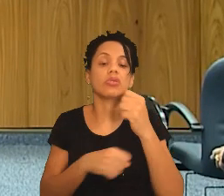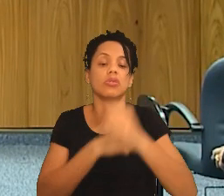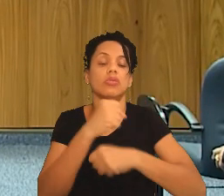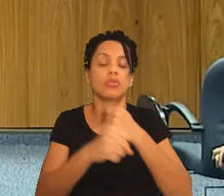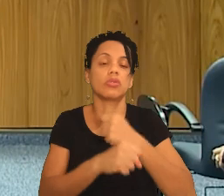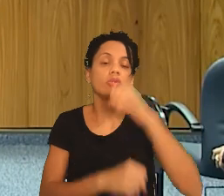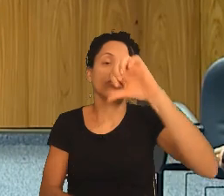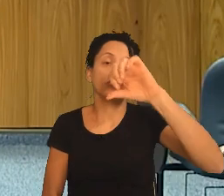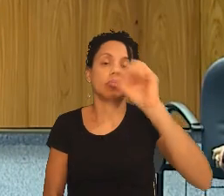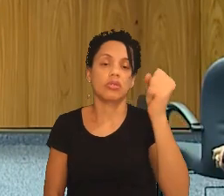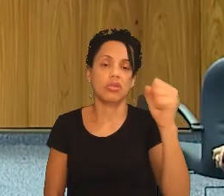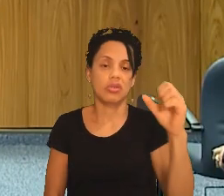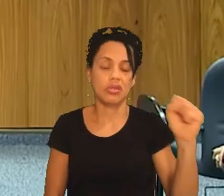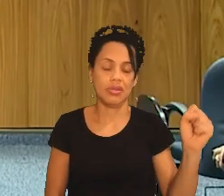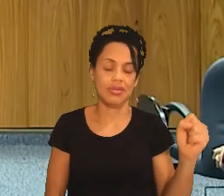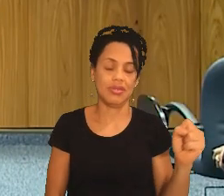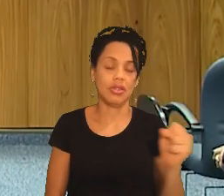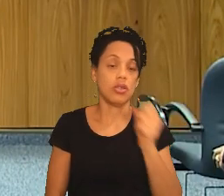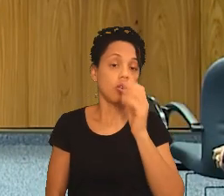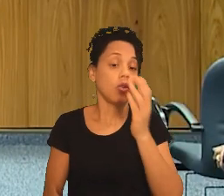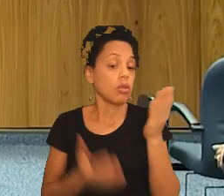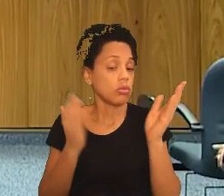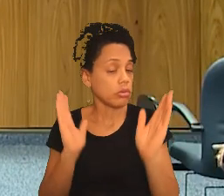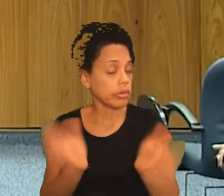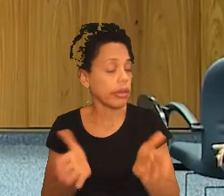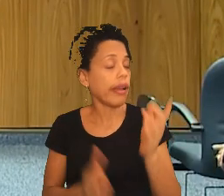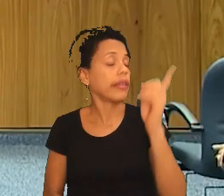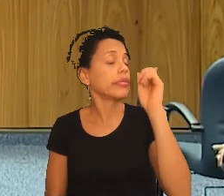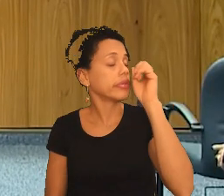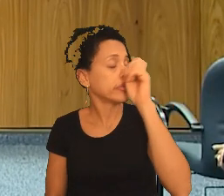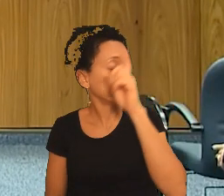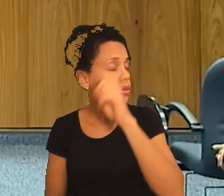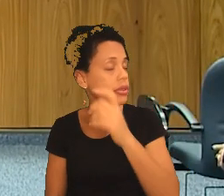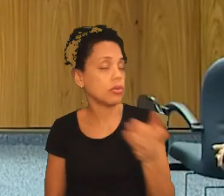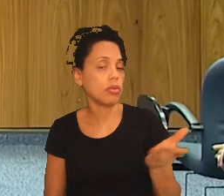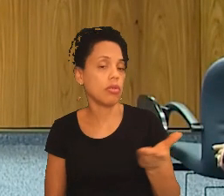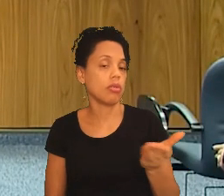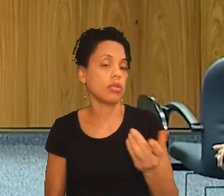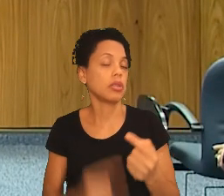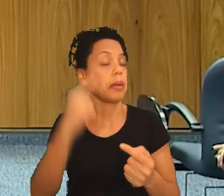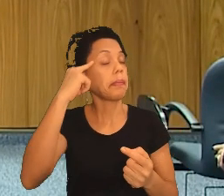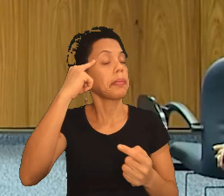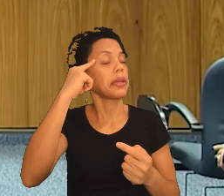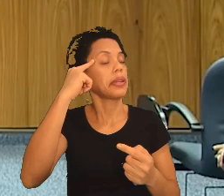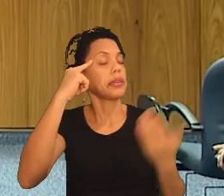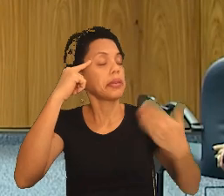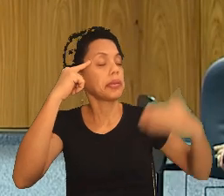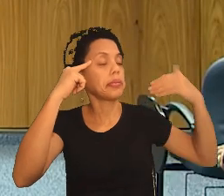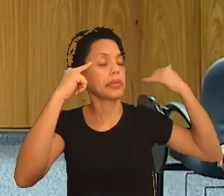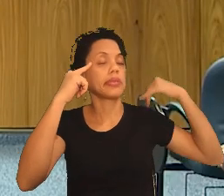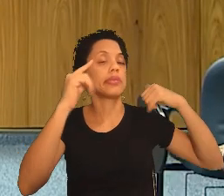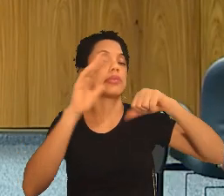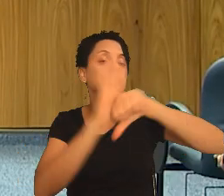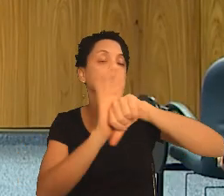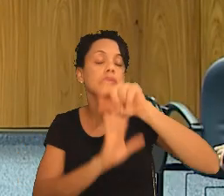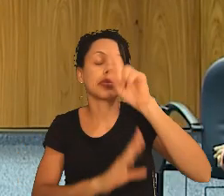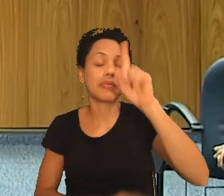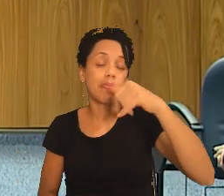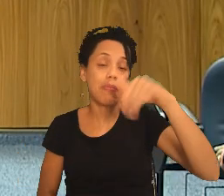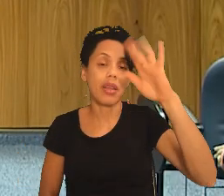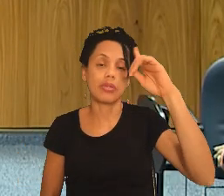a revitimização desses grupos, ainda mais a gente vê na realidade que eles vivem hoje, num contexto